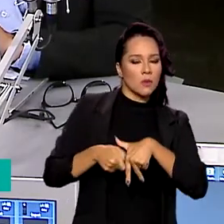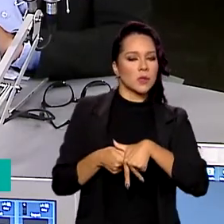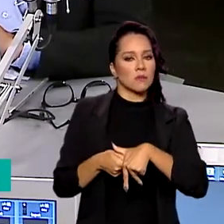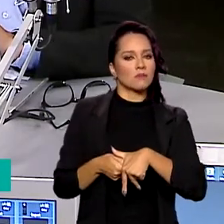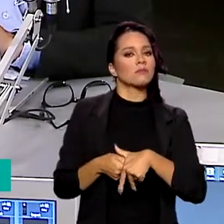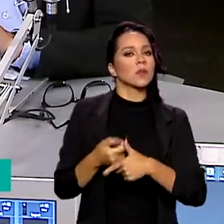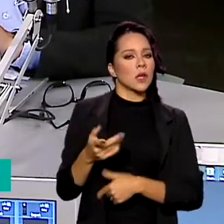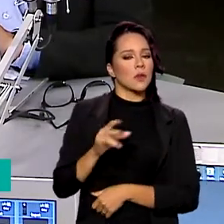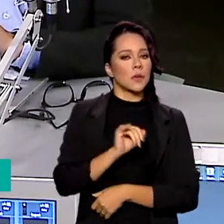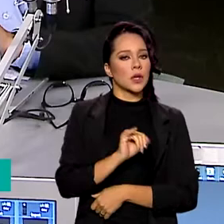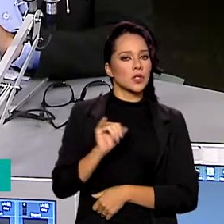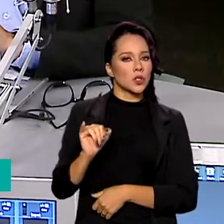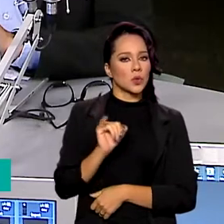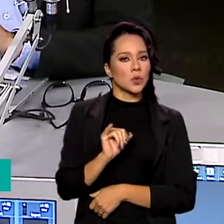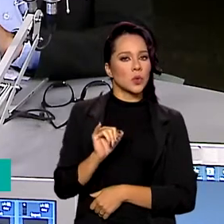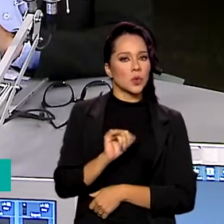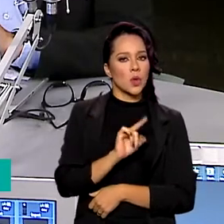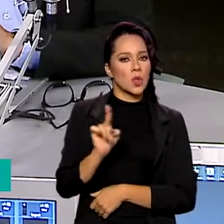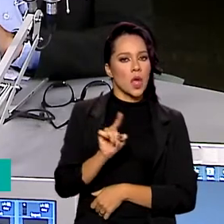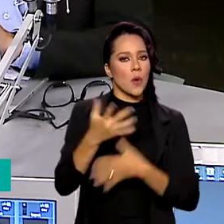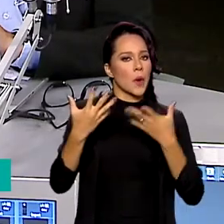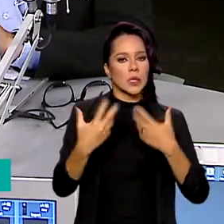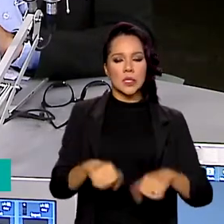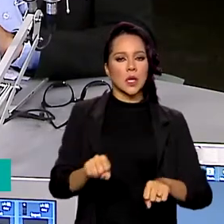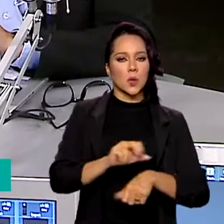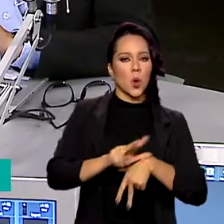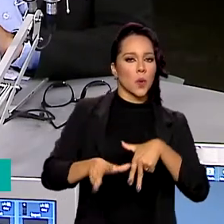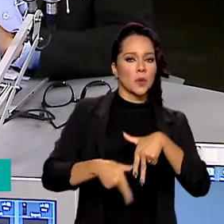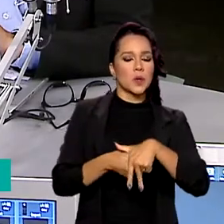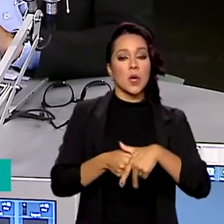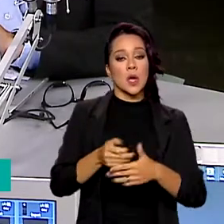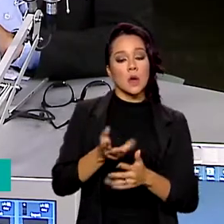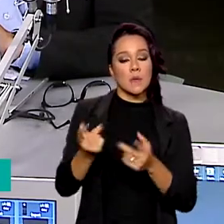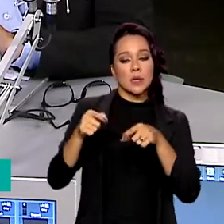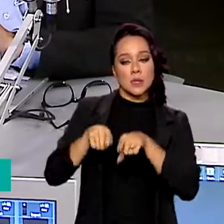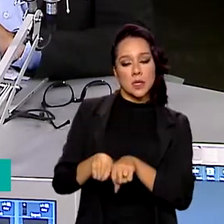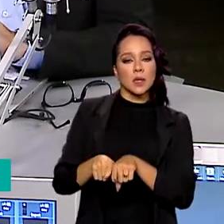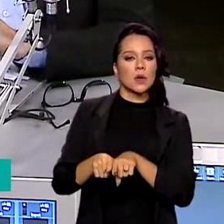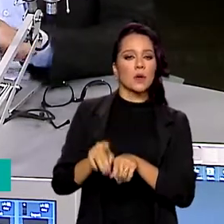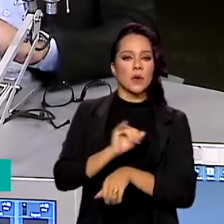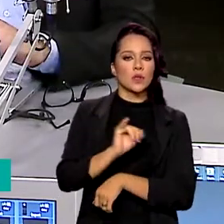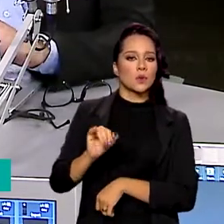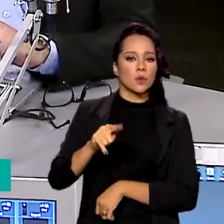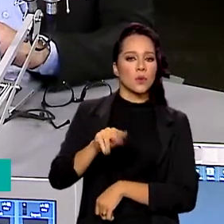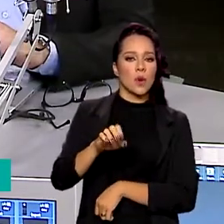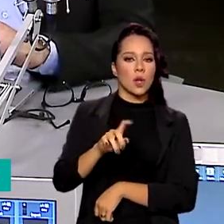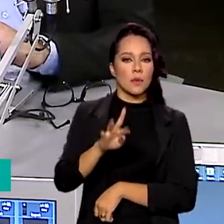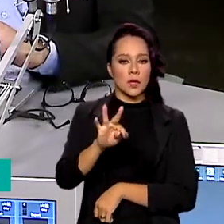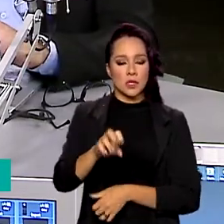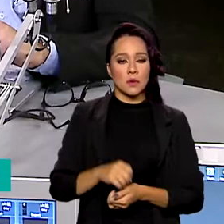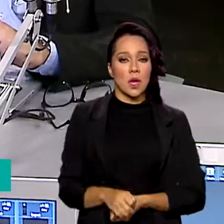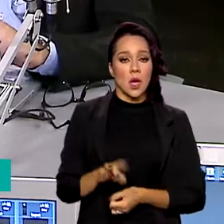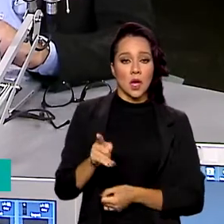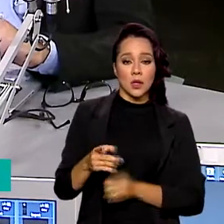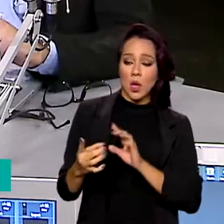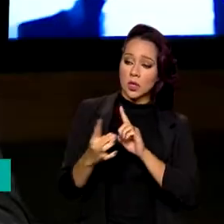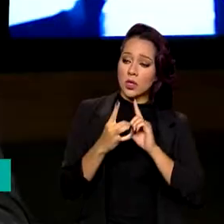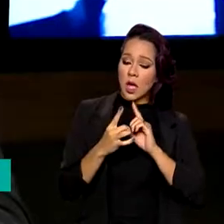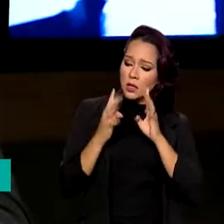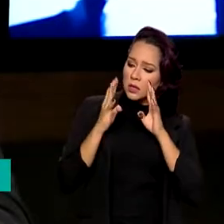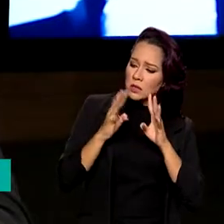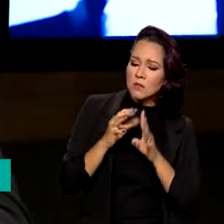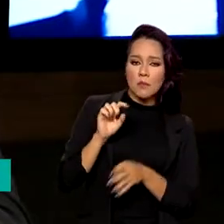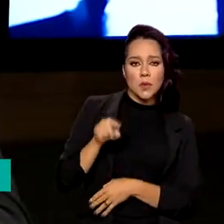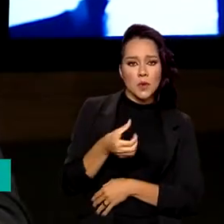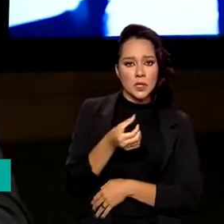realizada pelo Instituto não aceito corrupção em parceria com Instituto qualibest a pesquisa ouviu 1600 pessoas